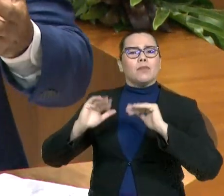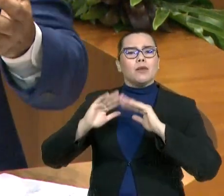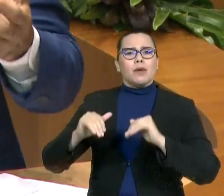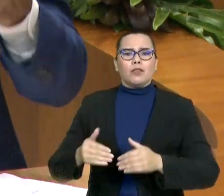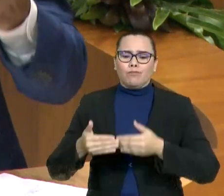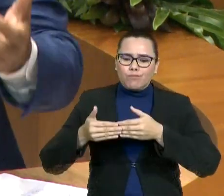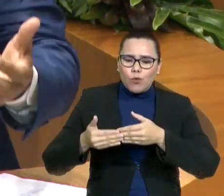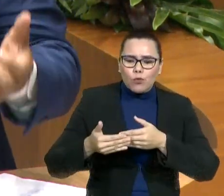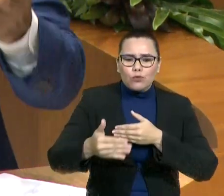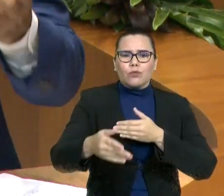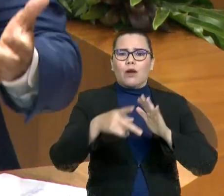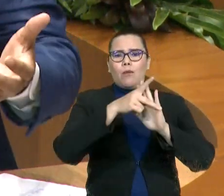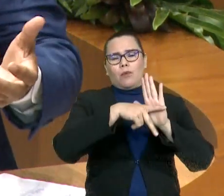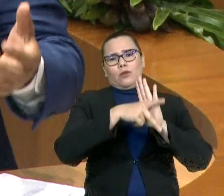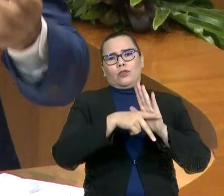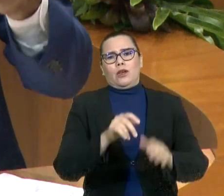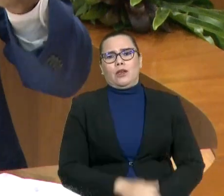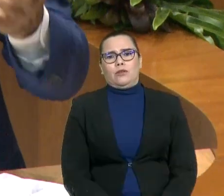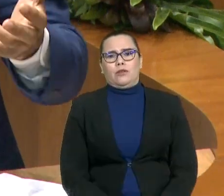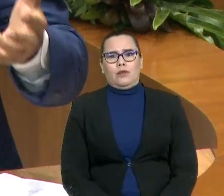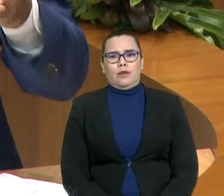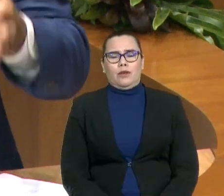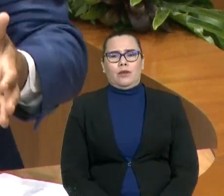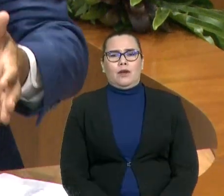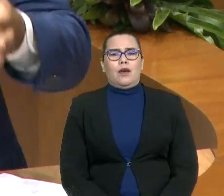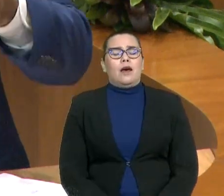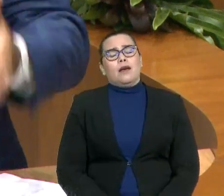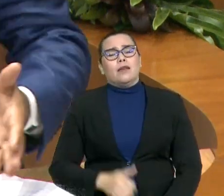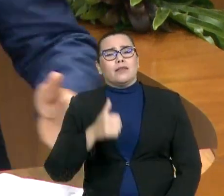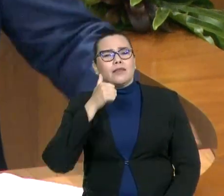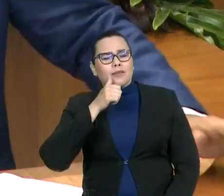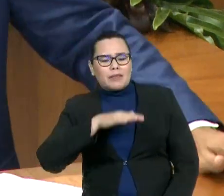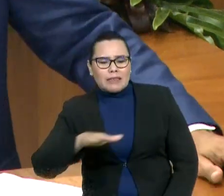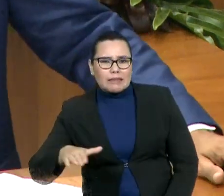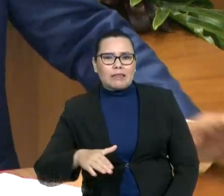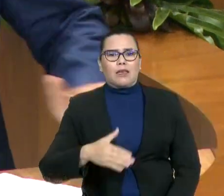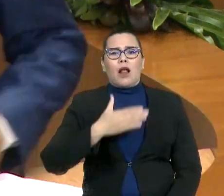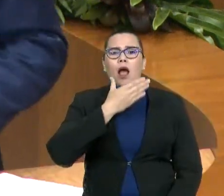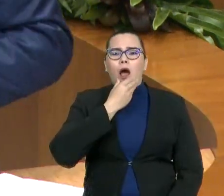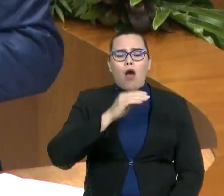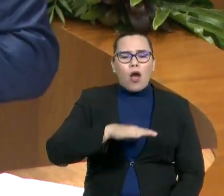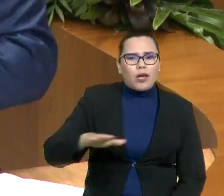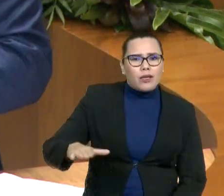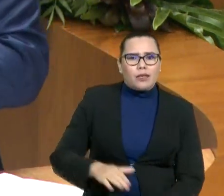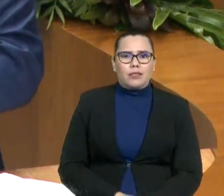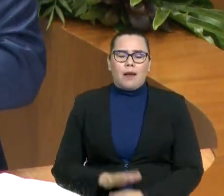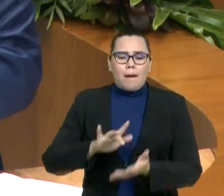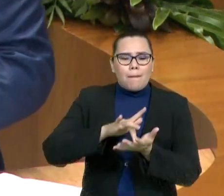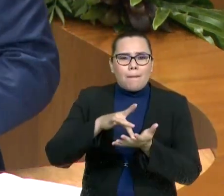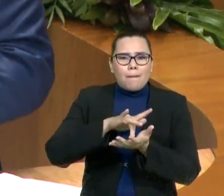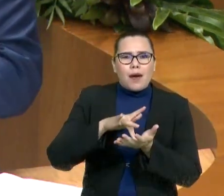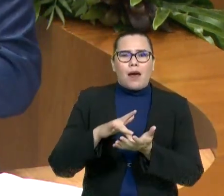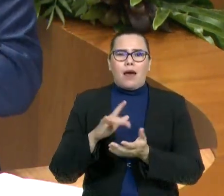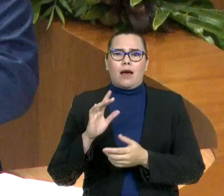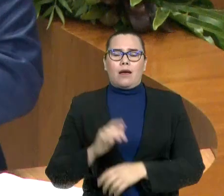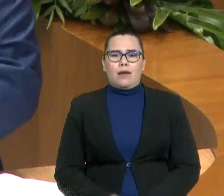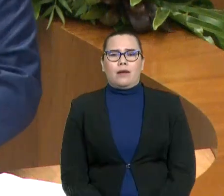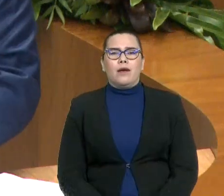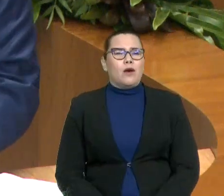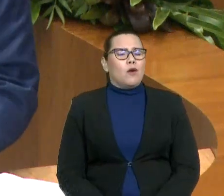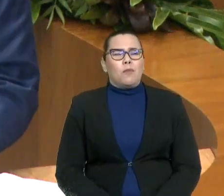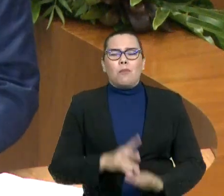balé, as meninas e os meninos que fazem também o judô. Então, um projeto muito bonito, um projeto de